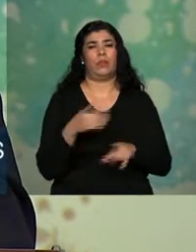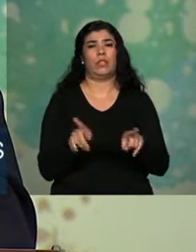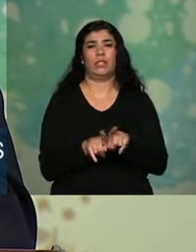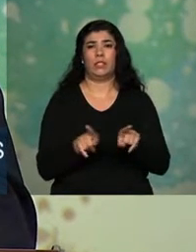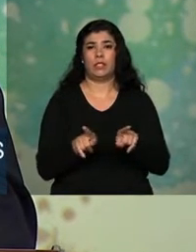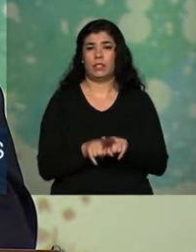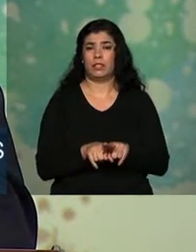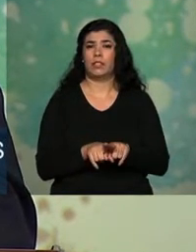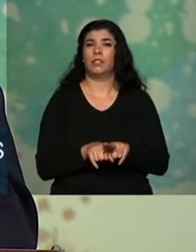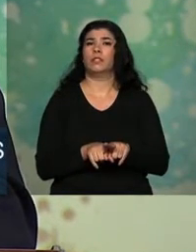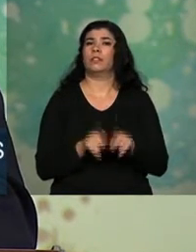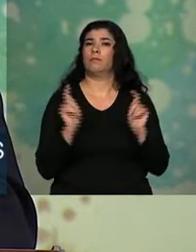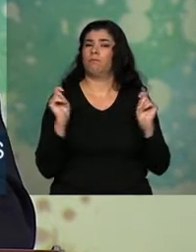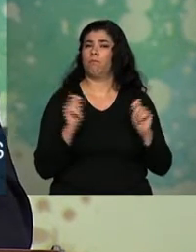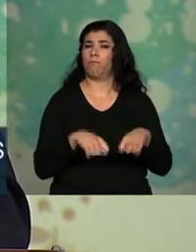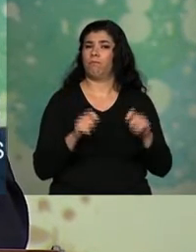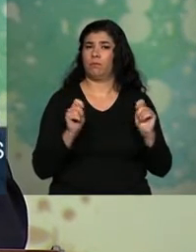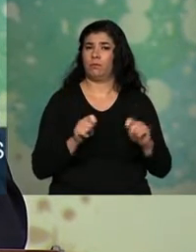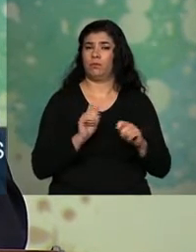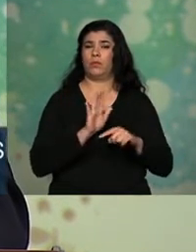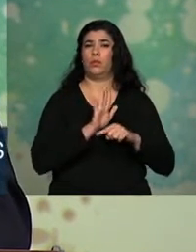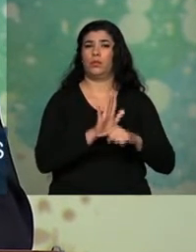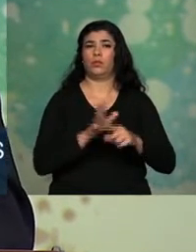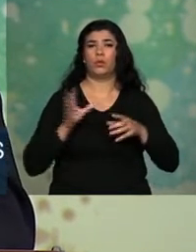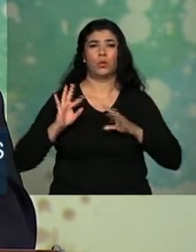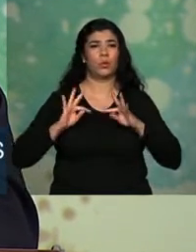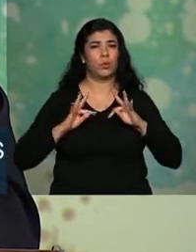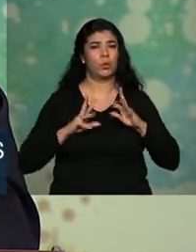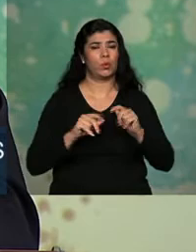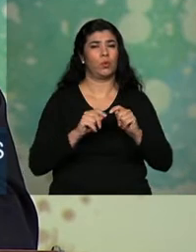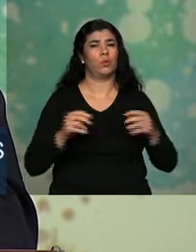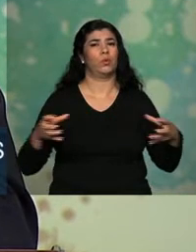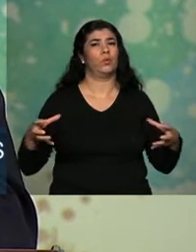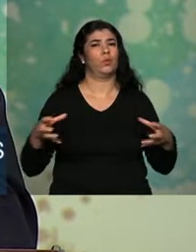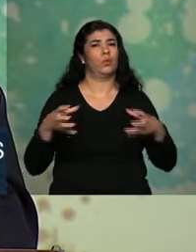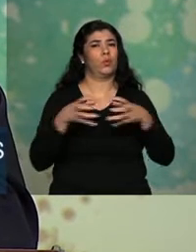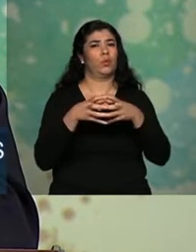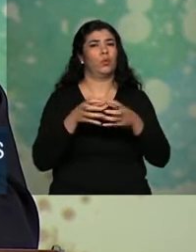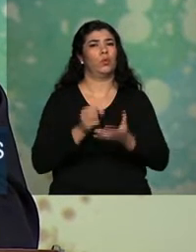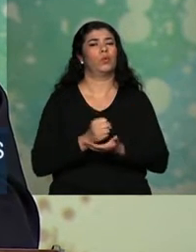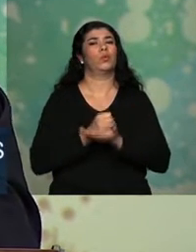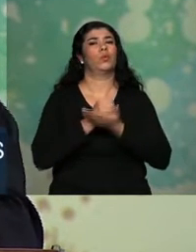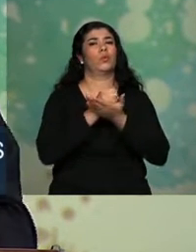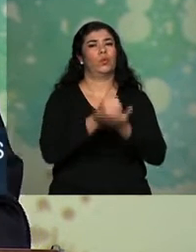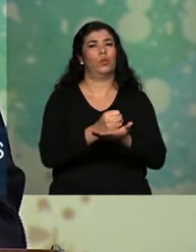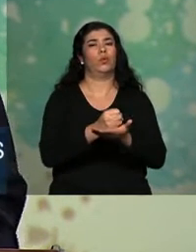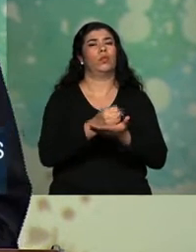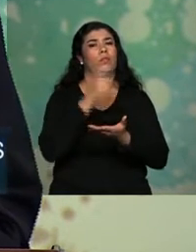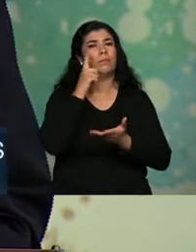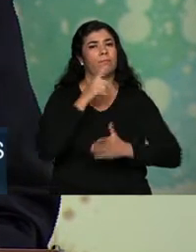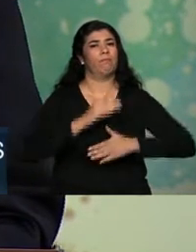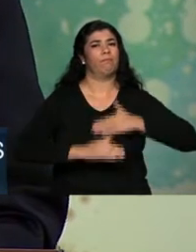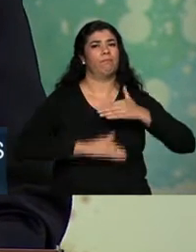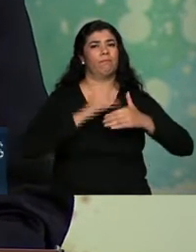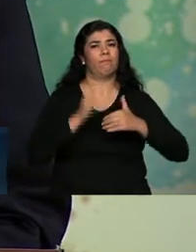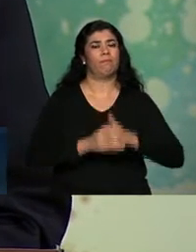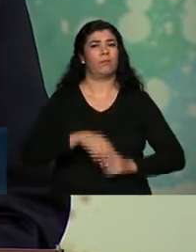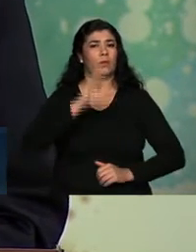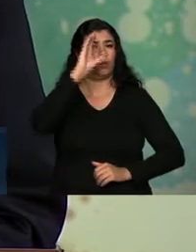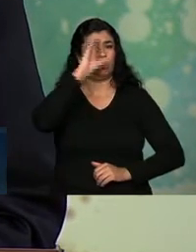foram possíveis a gente junto conseguir dar esse primeiro passo, que é a